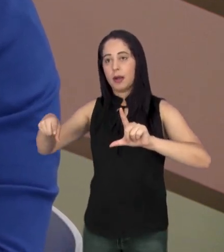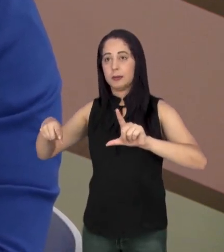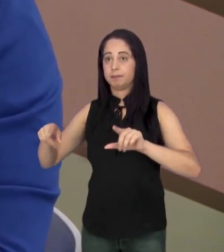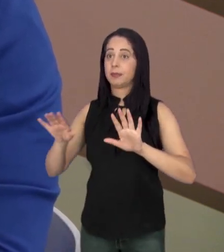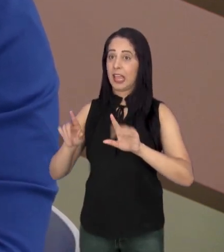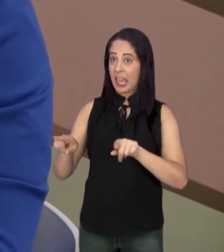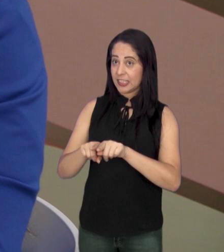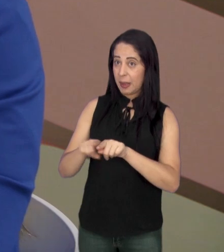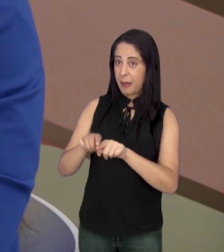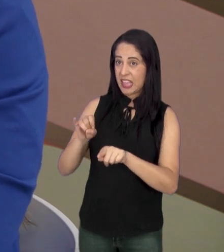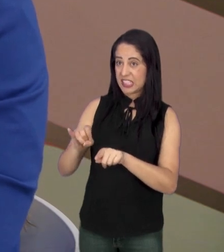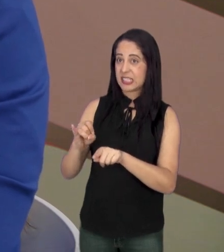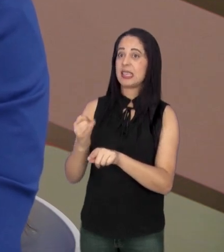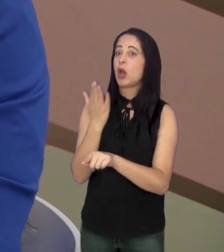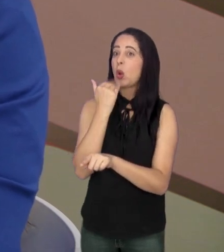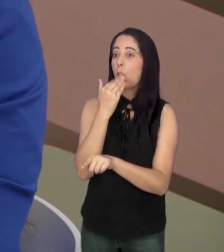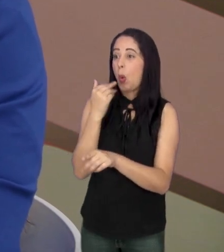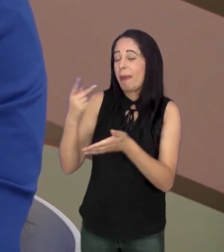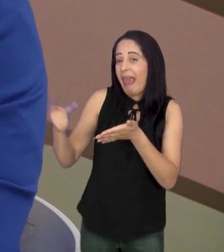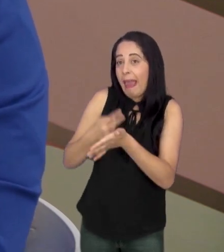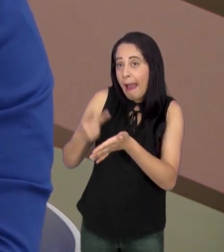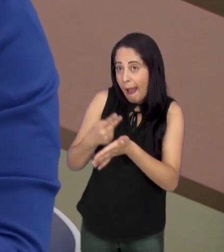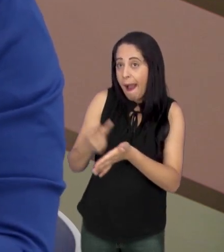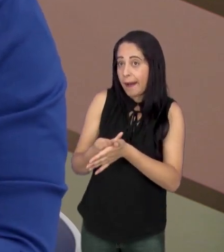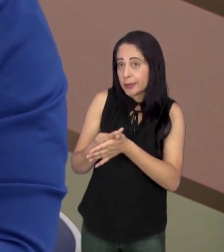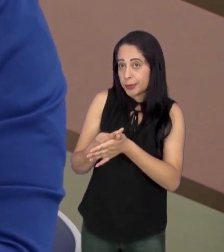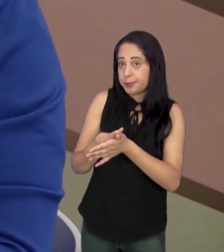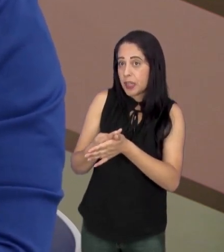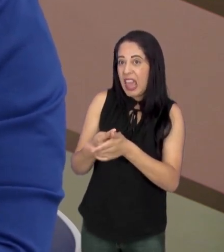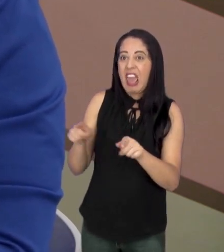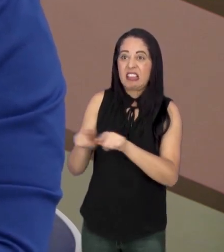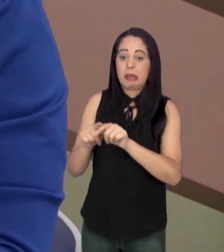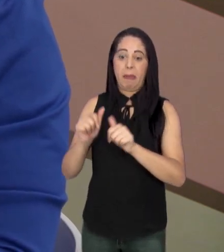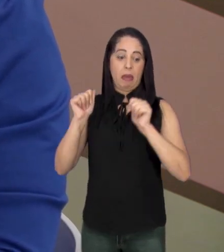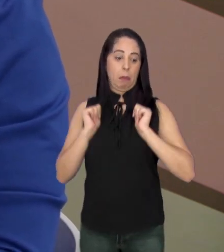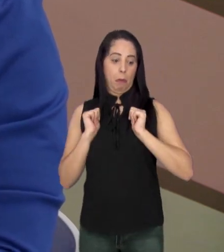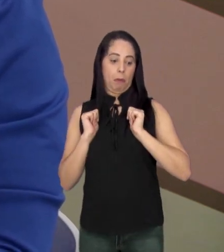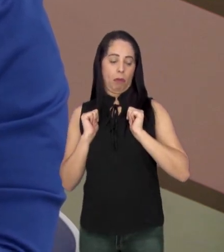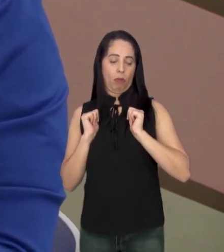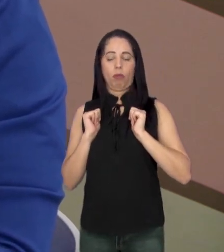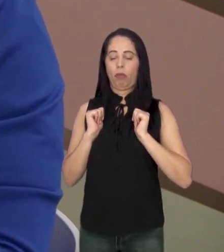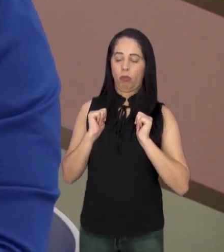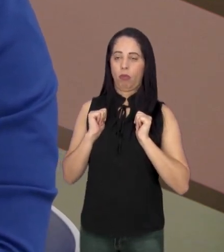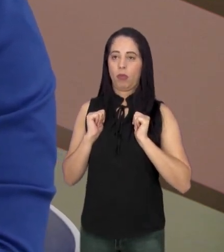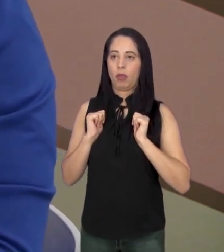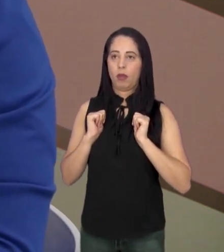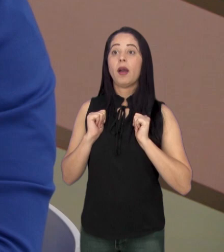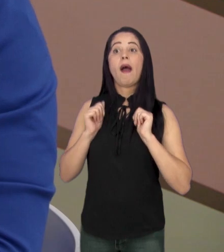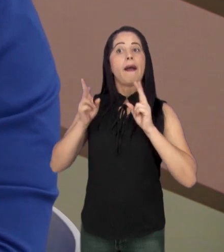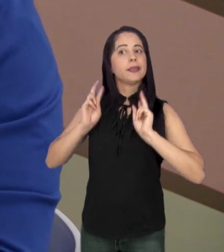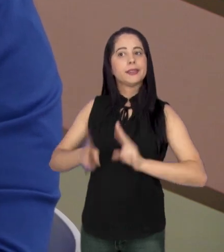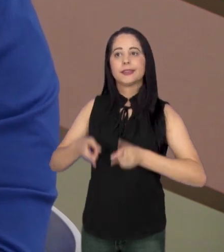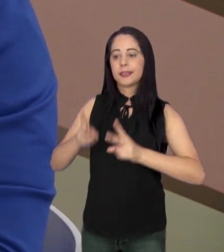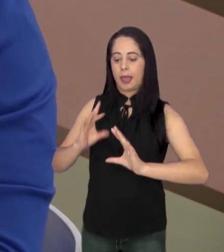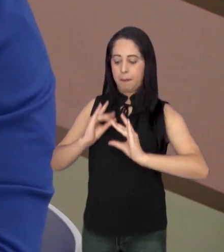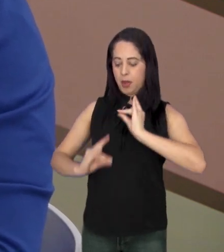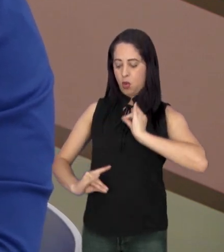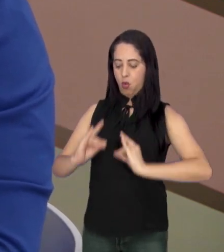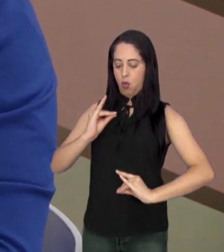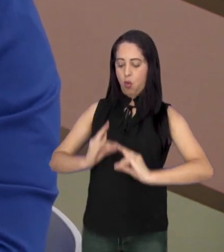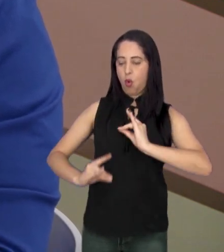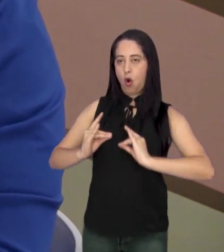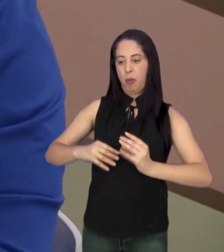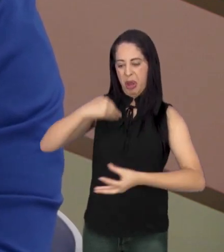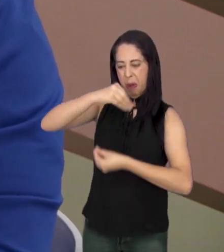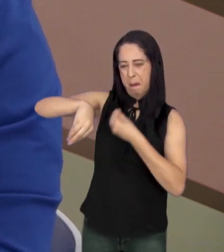escolhas alimentares e de sedentarismo, né? Então a gente vai trazer essa paciente que já tem um estilo de vida muito desequilibrado